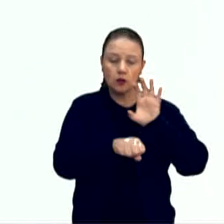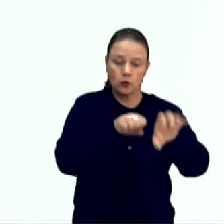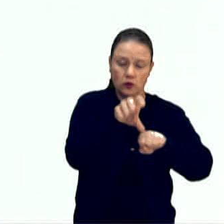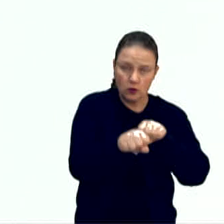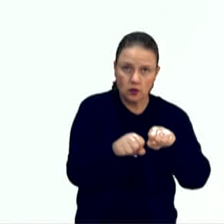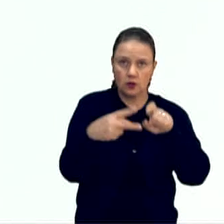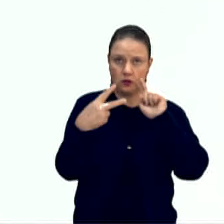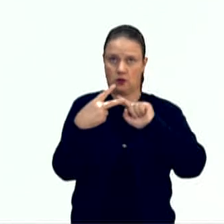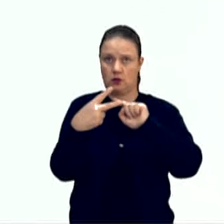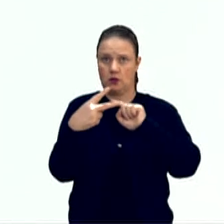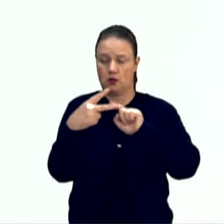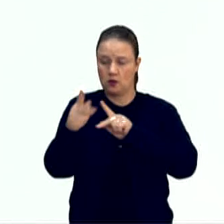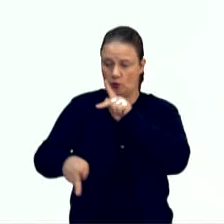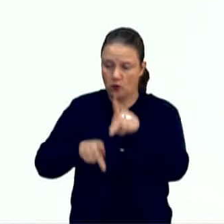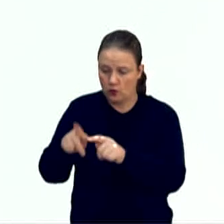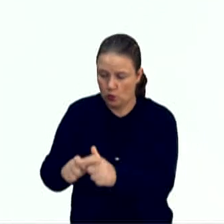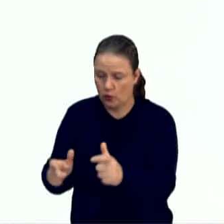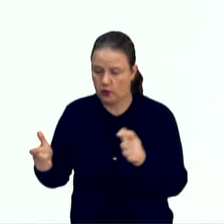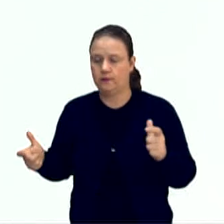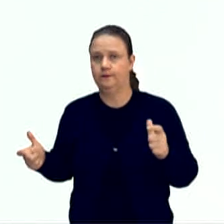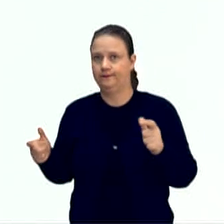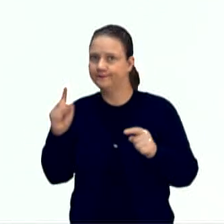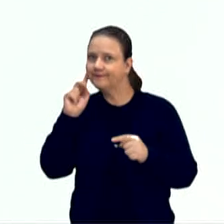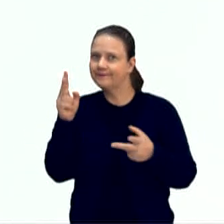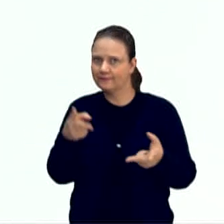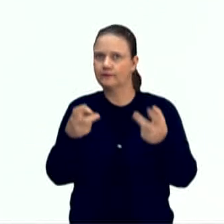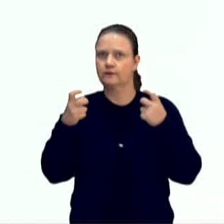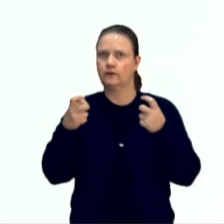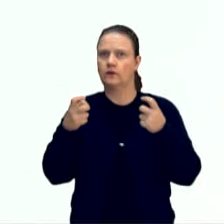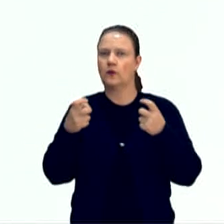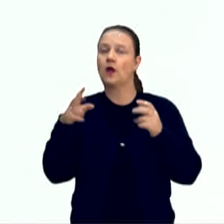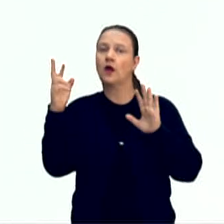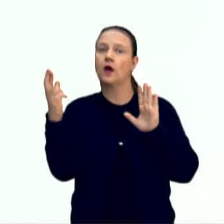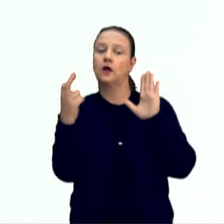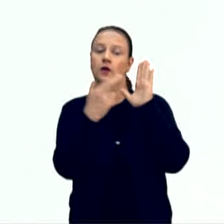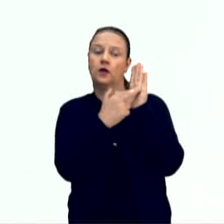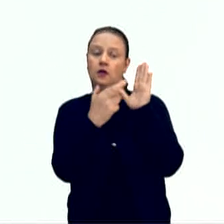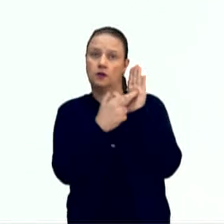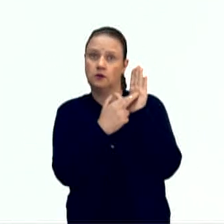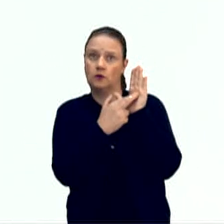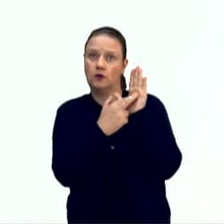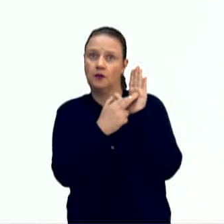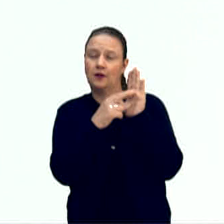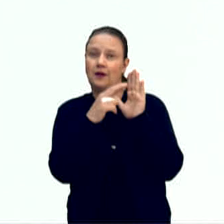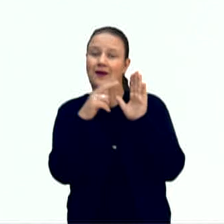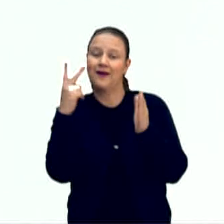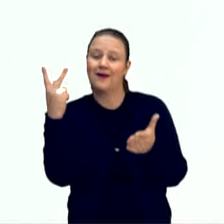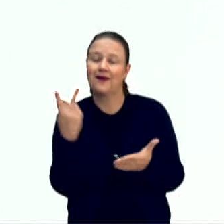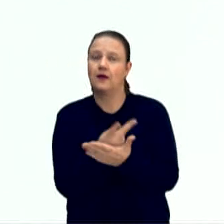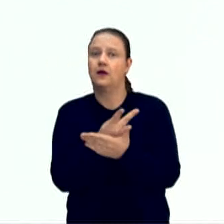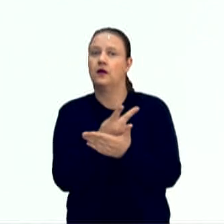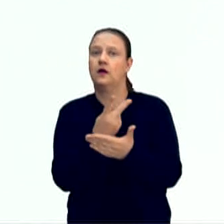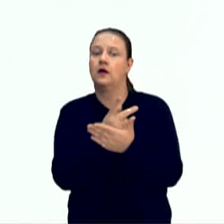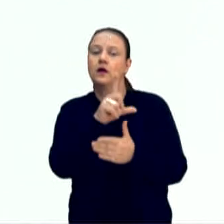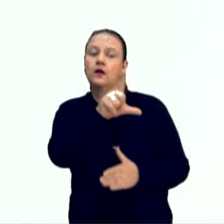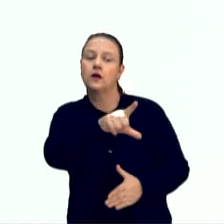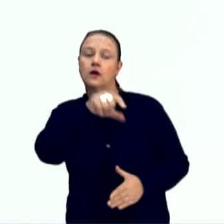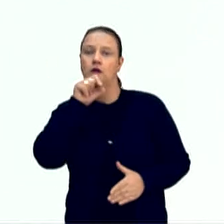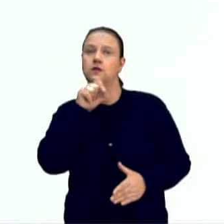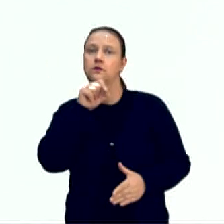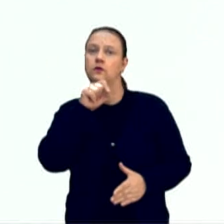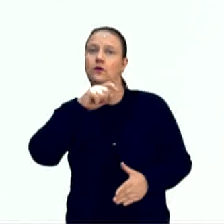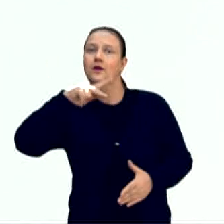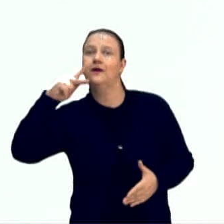povoamento. Sobre o assunto, marque a alternativa incorreta. Vamos de novo. Incorreta. E